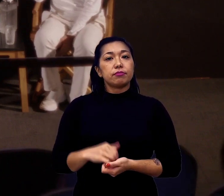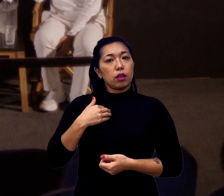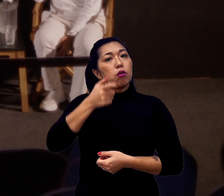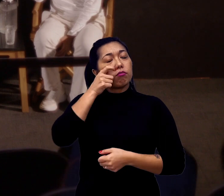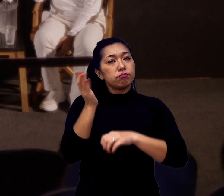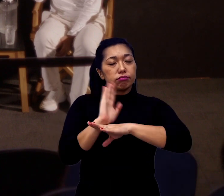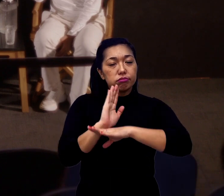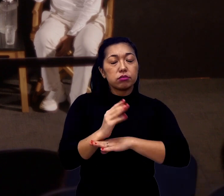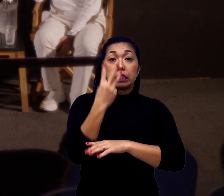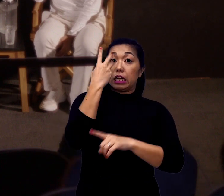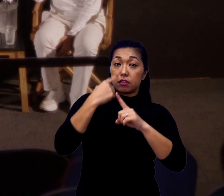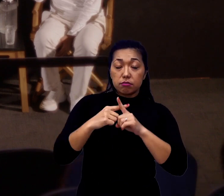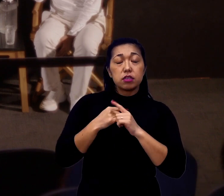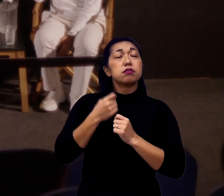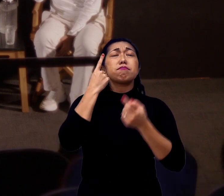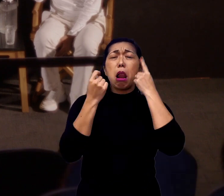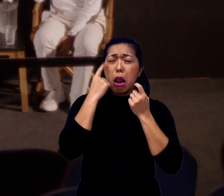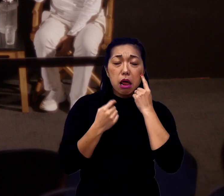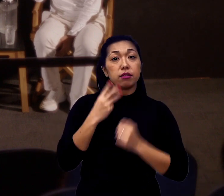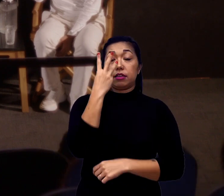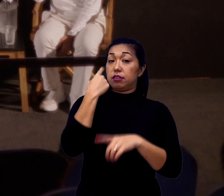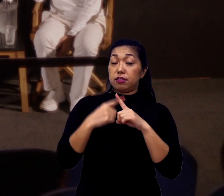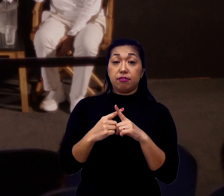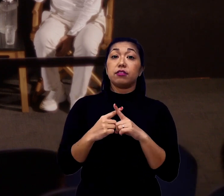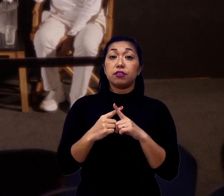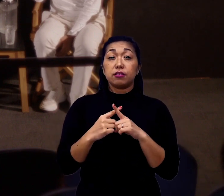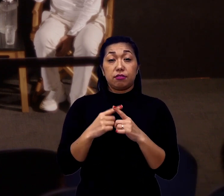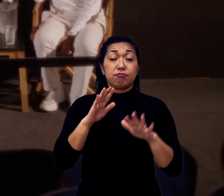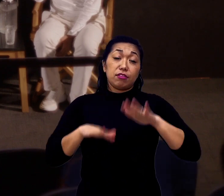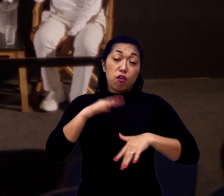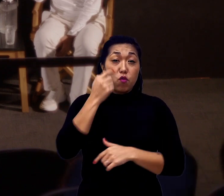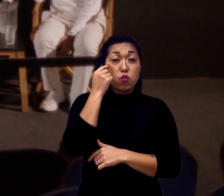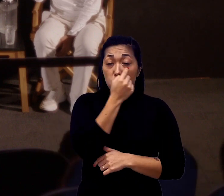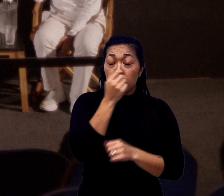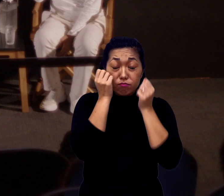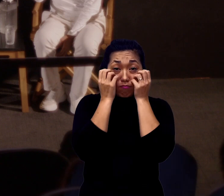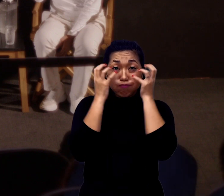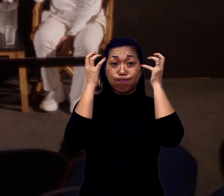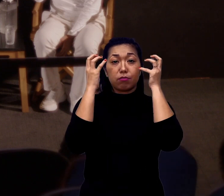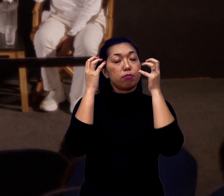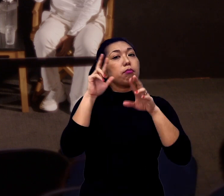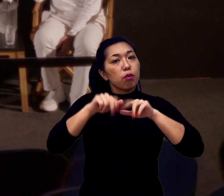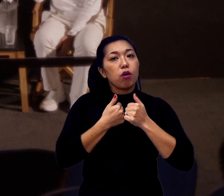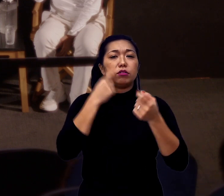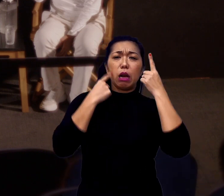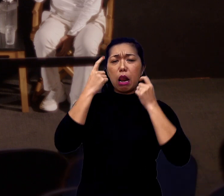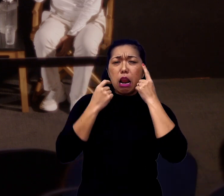vi esse filme 3 vezes, e eu chorei muito 3 vezes, e eu devo estar com a cara muito inchada agora, de tanto